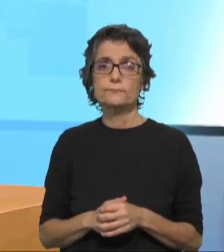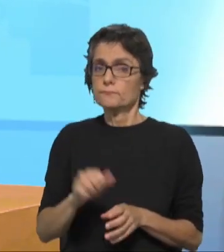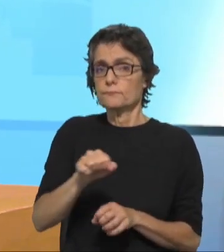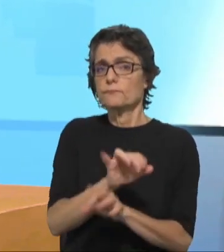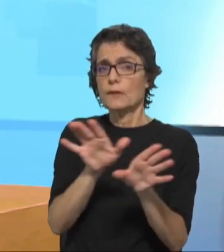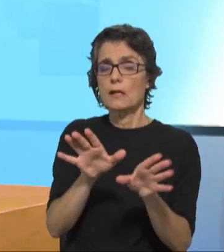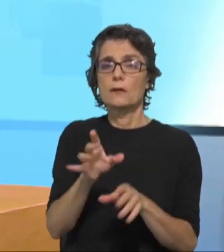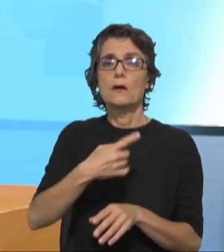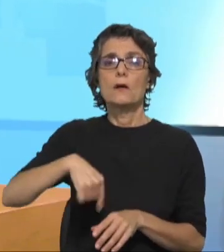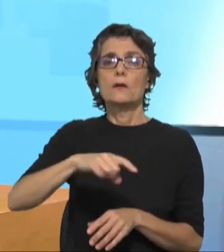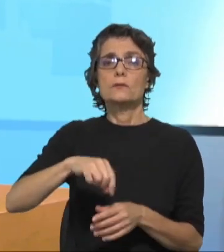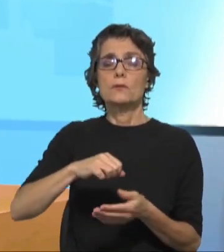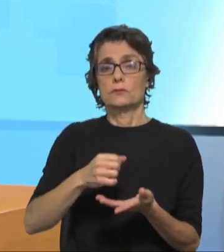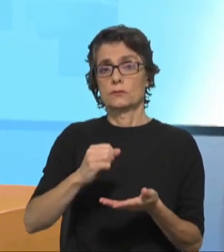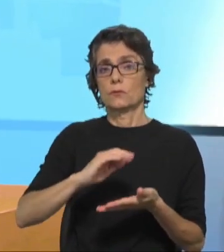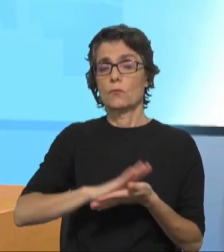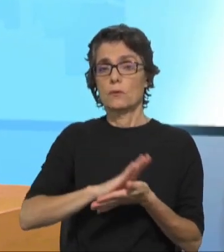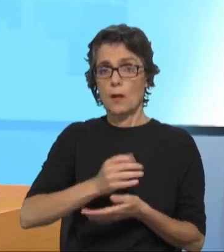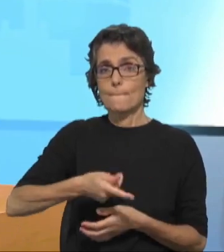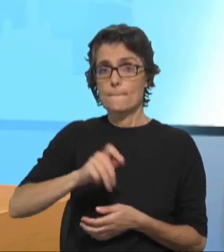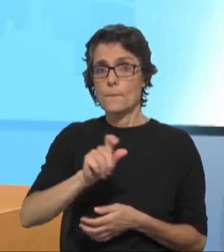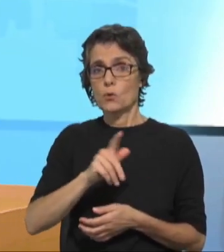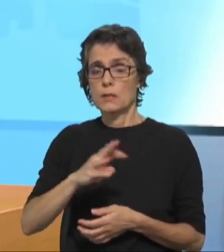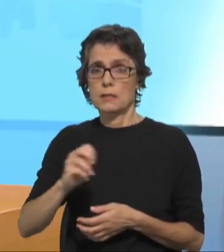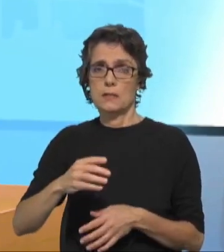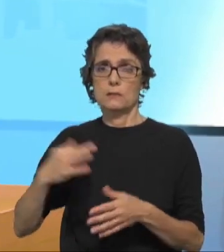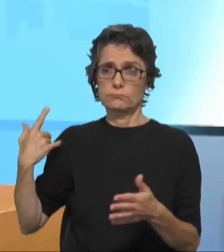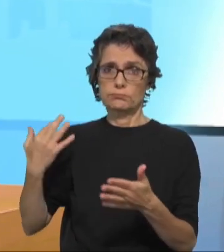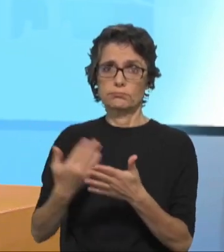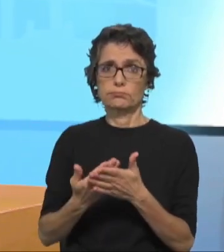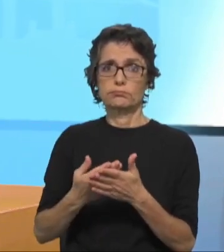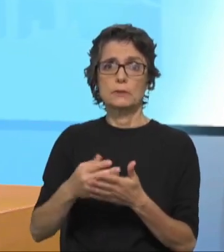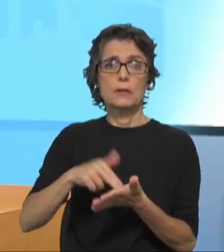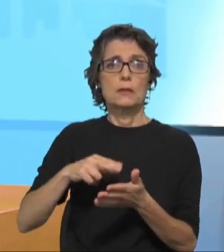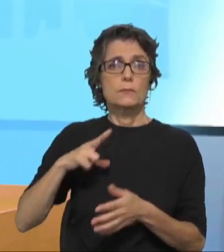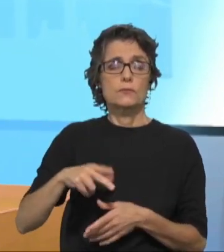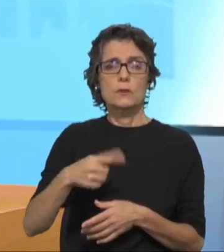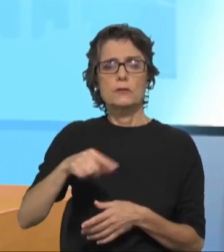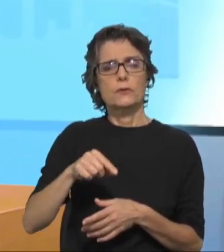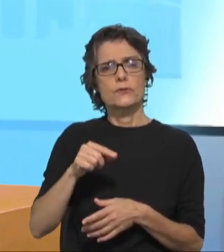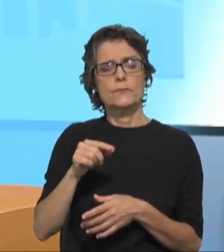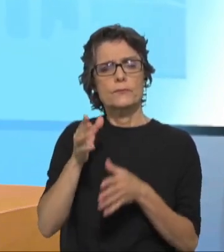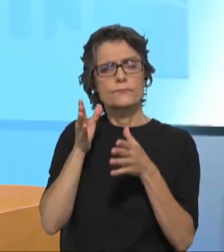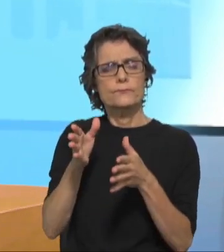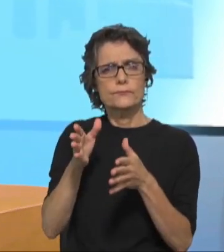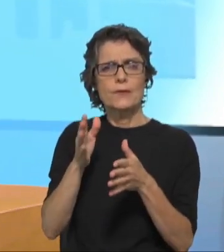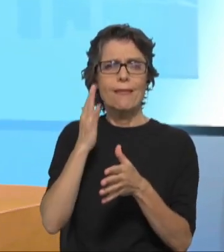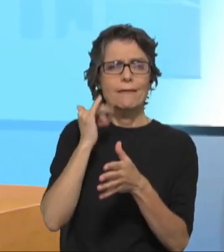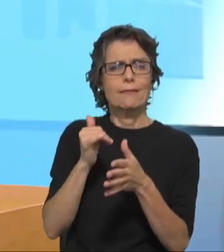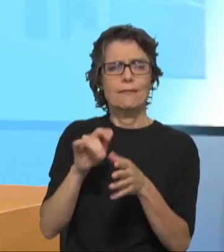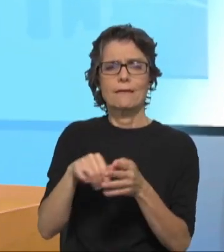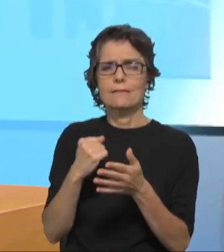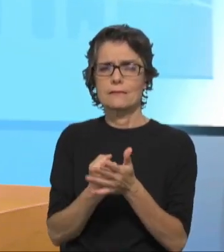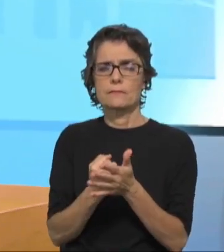longo destas décadas de presença em Portugal, tem tido o cuidado, primeiro, de não circunscrever a